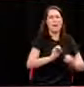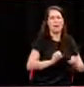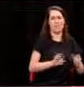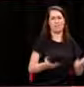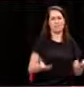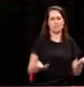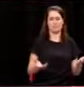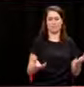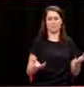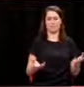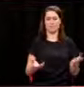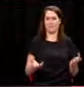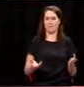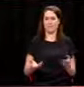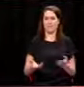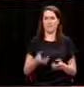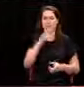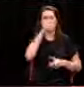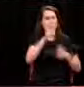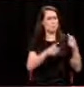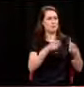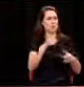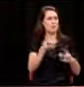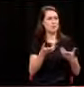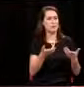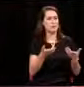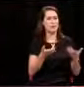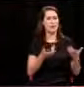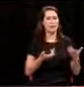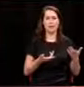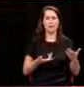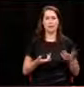Portanto, as pessoas deixam de fazer